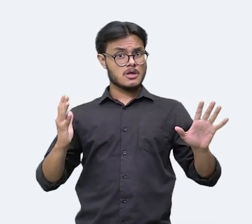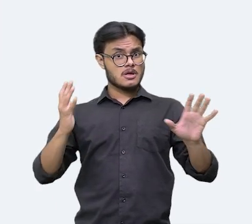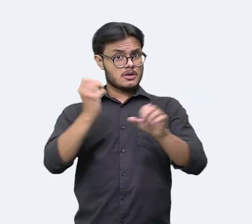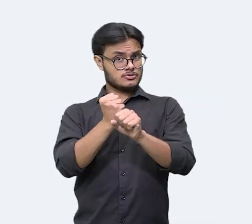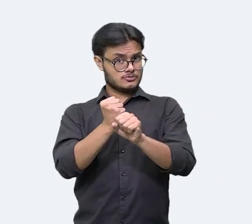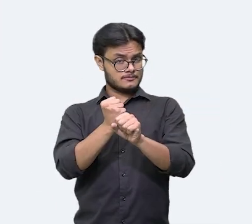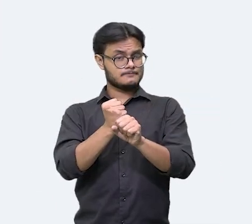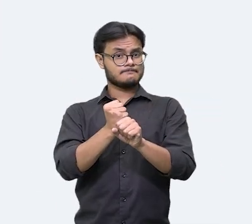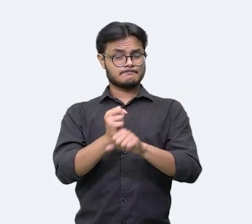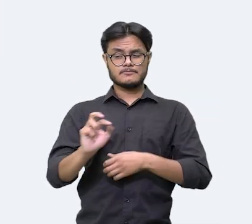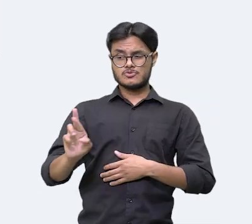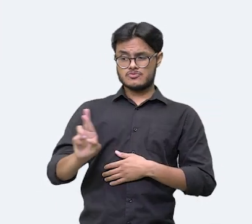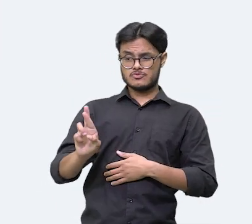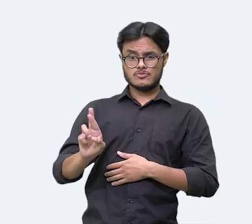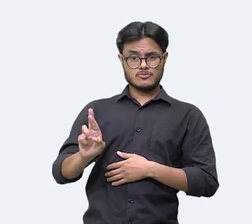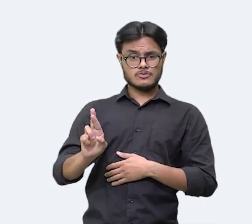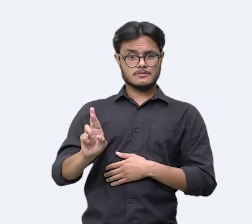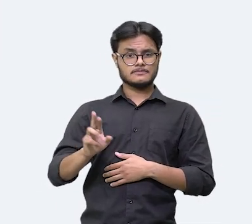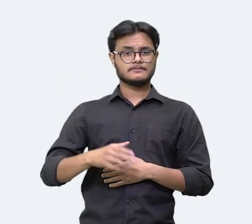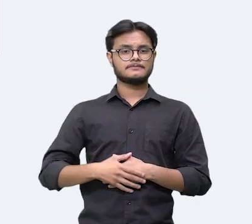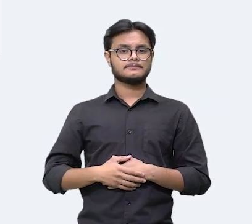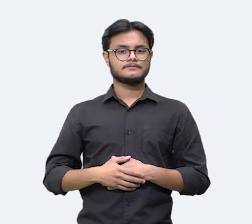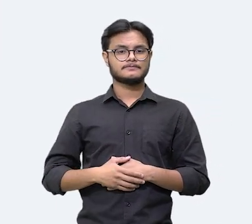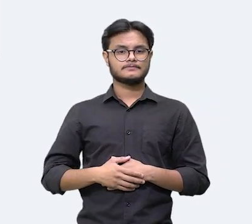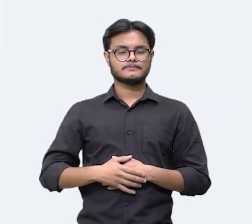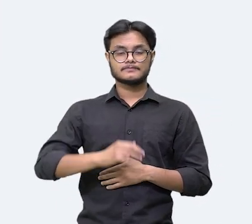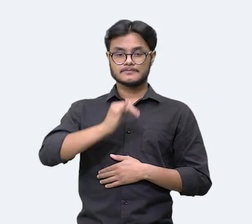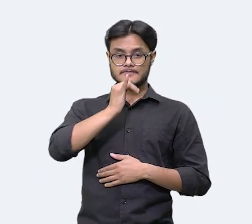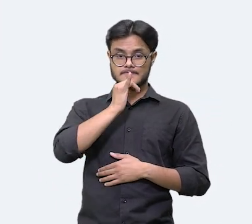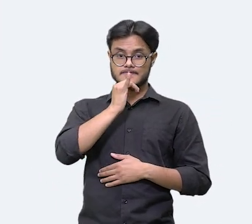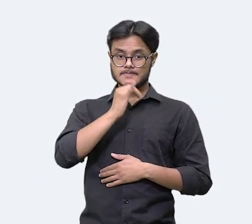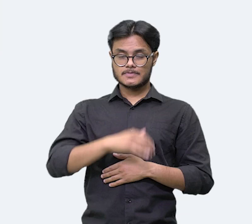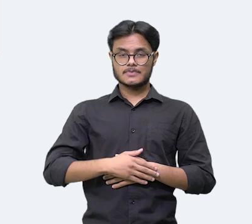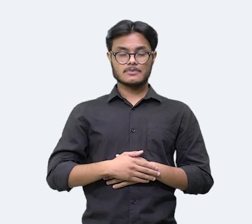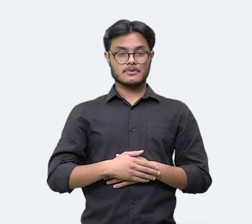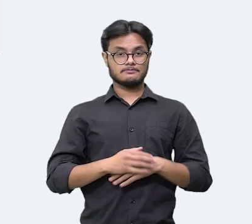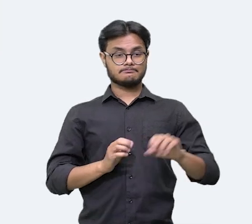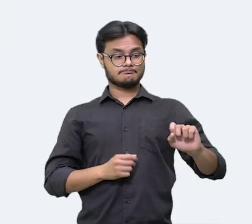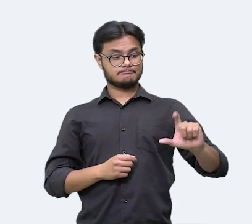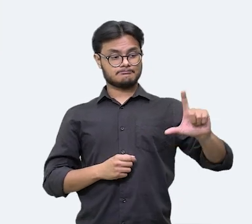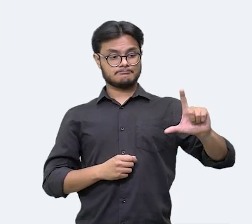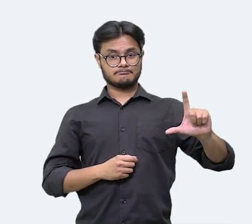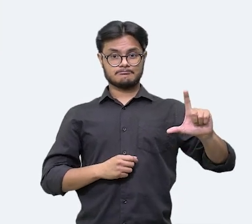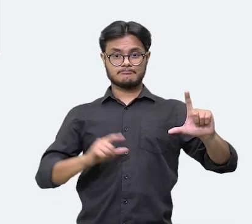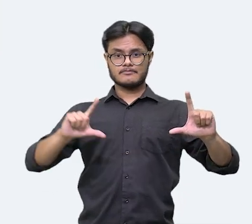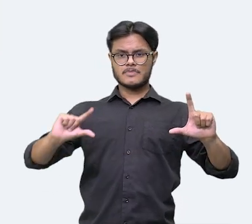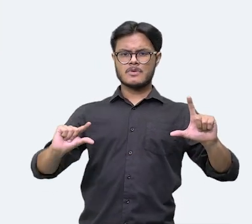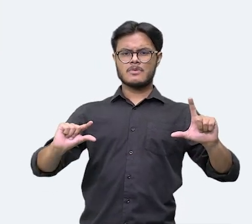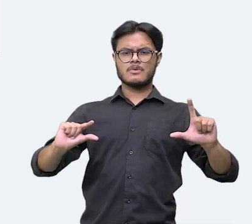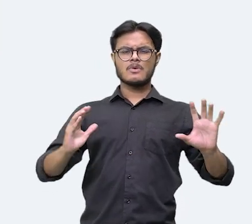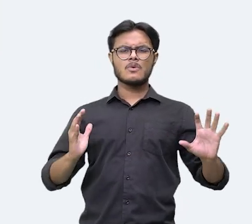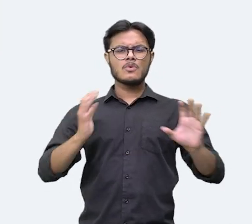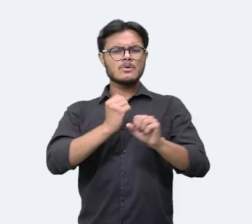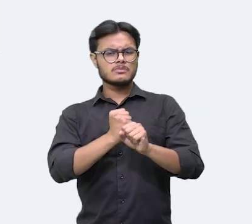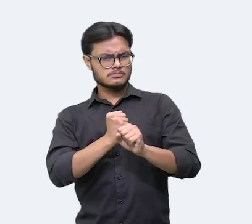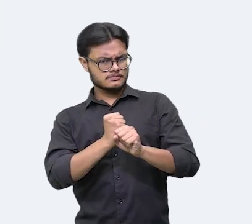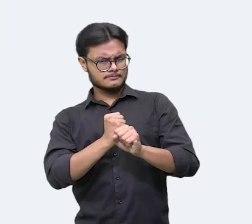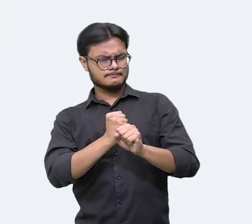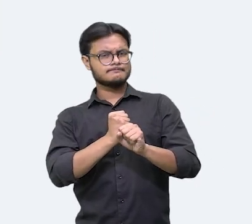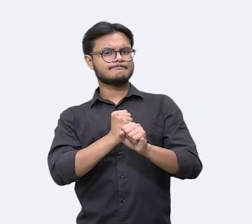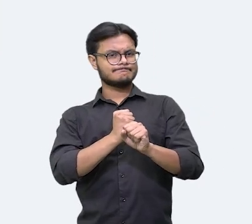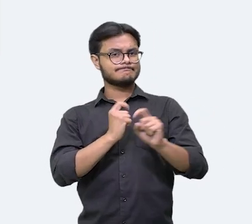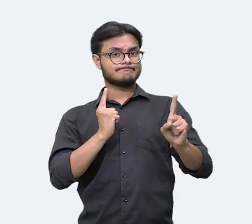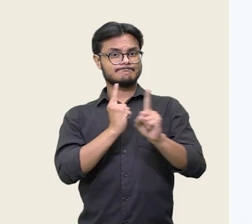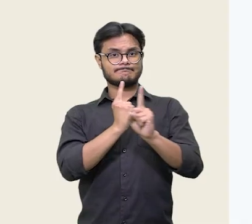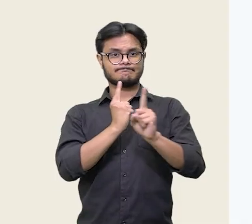dos inversos de cada uma da resistência. Então, a gente tem que pegar o inverso das resistências, somar, tirar o inverso e aí nós